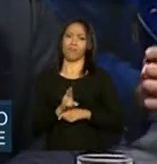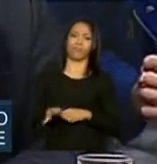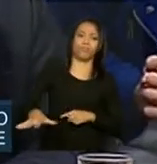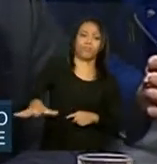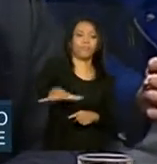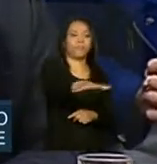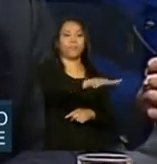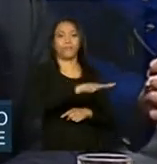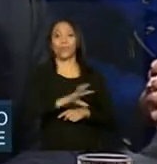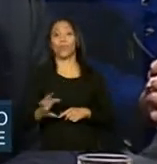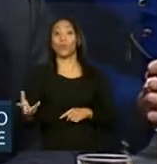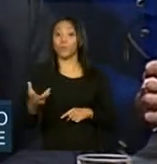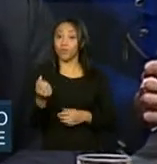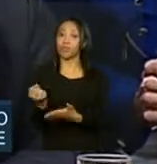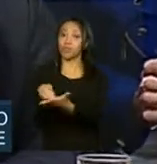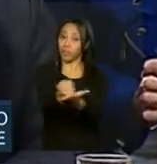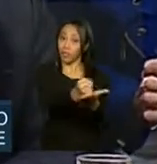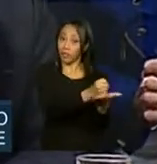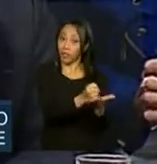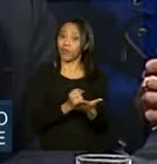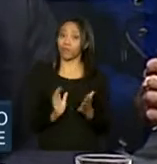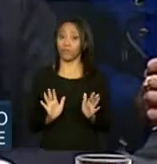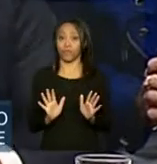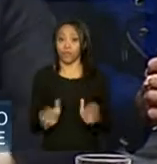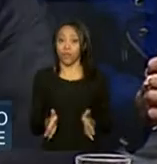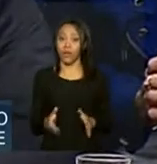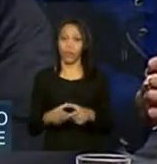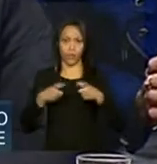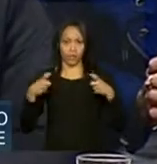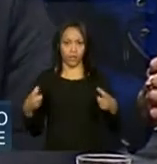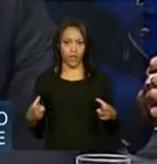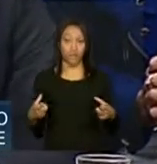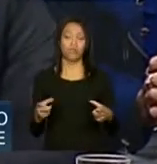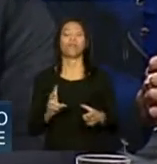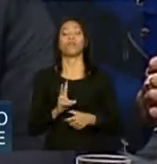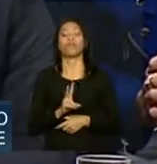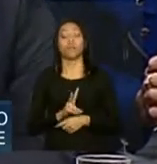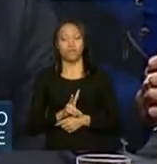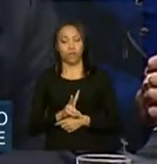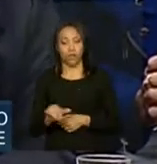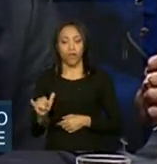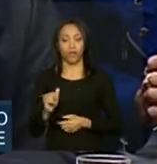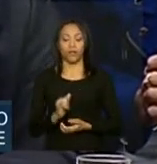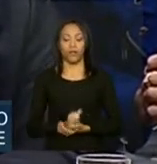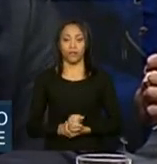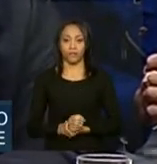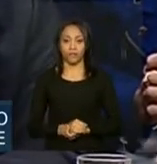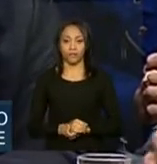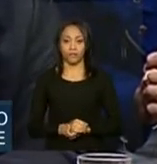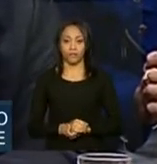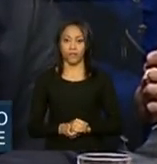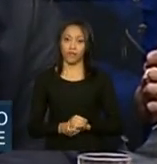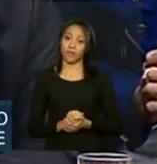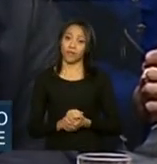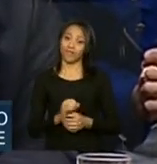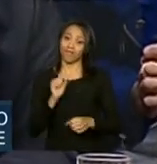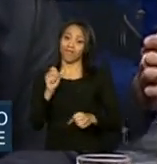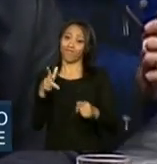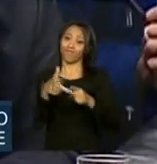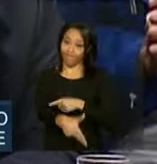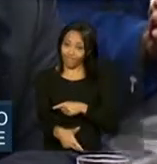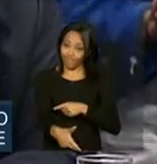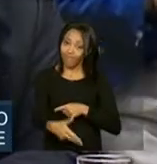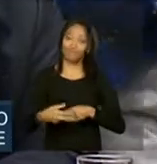dessas medicações, né, e certamente vai deixar de cobrar, vai deixar de fornecer, e